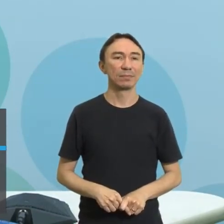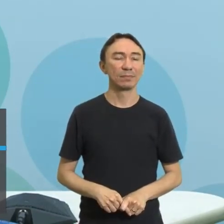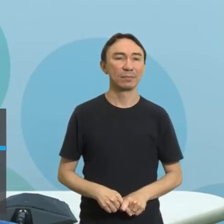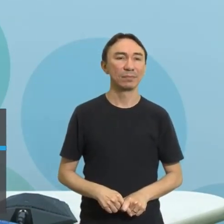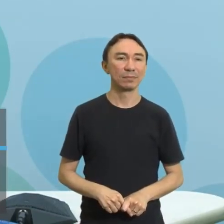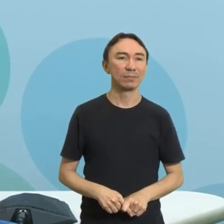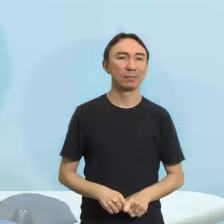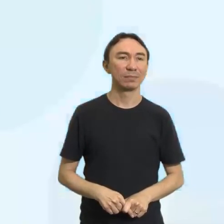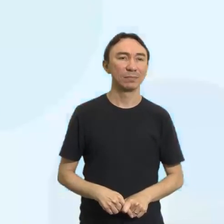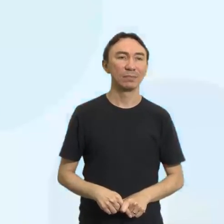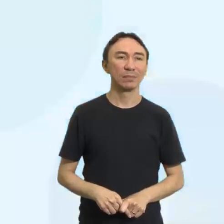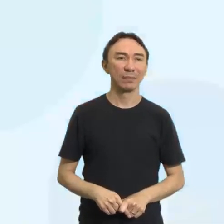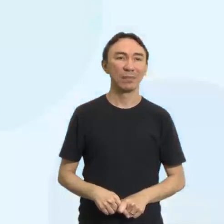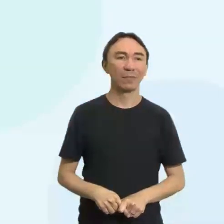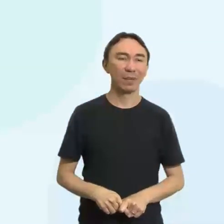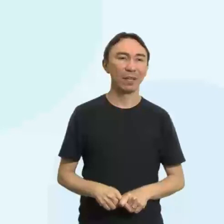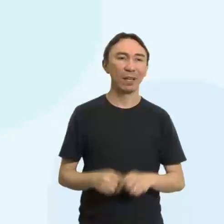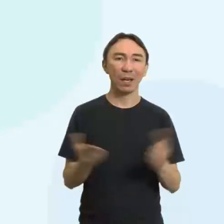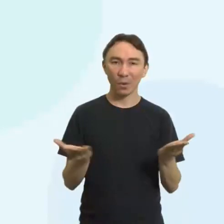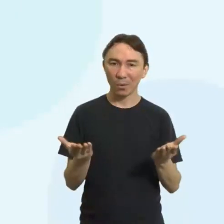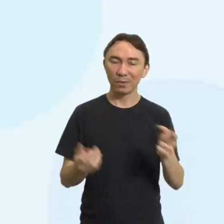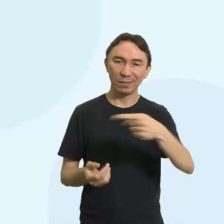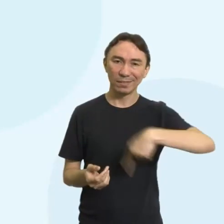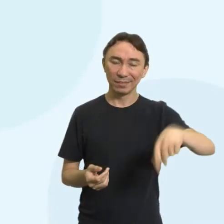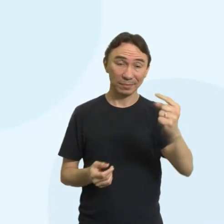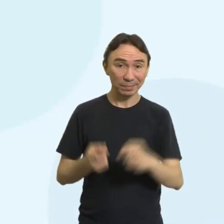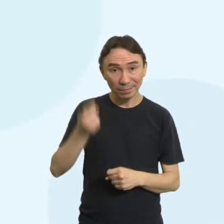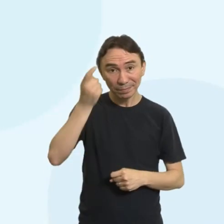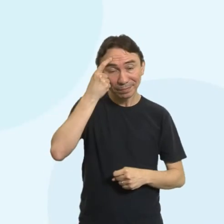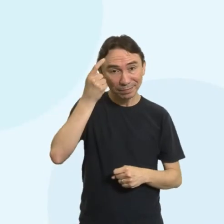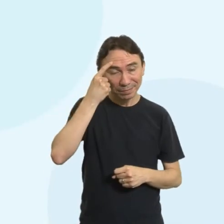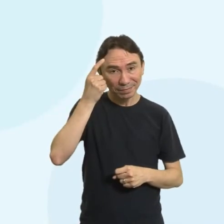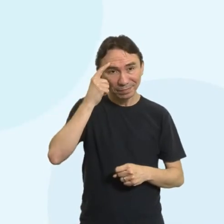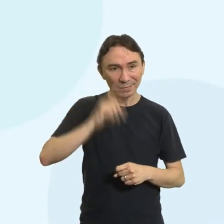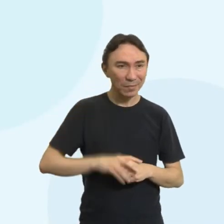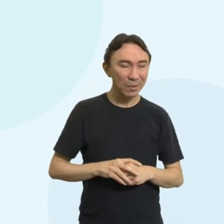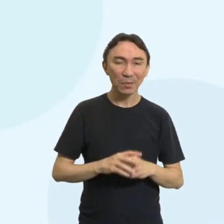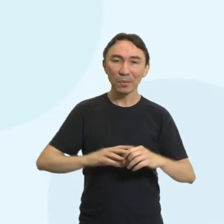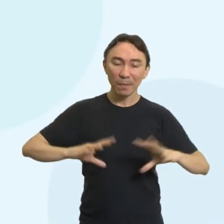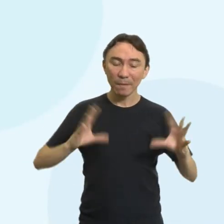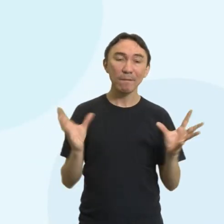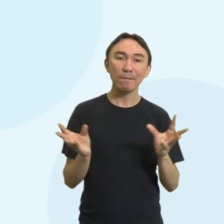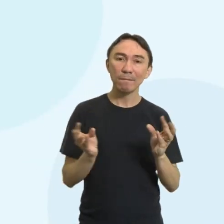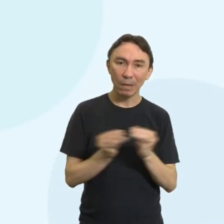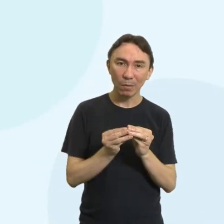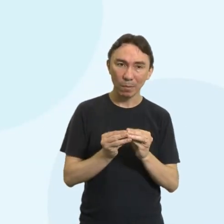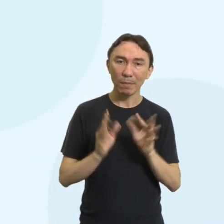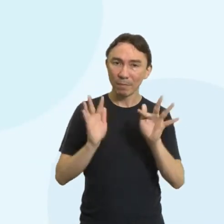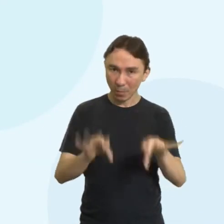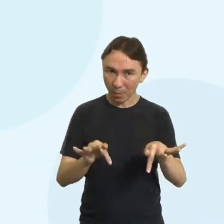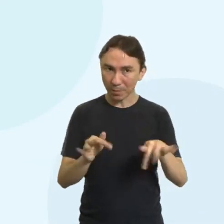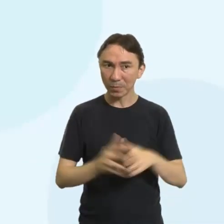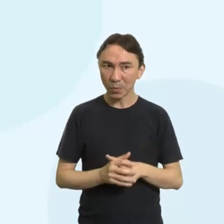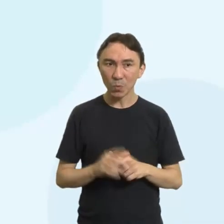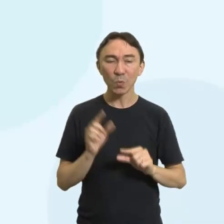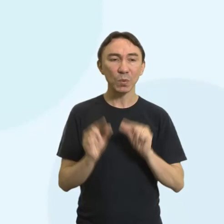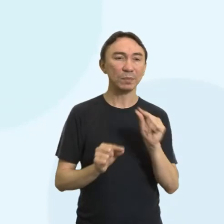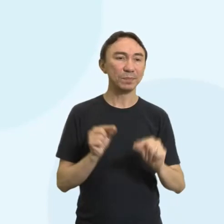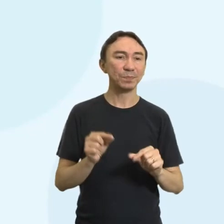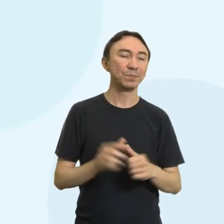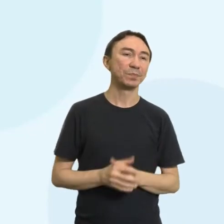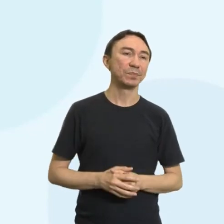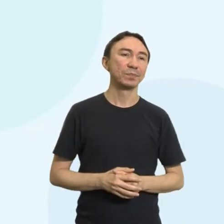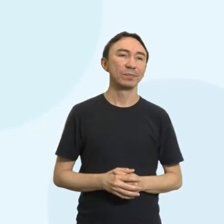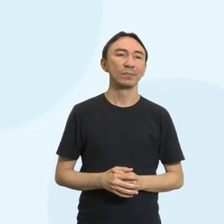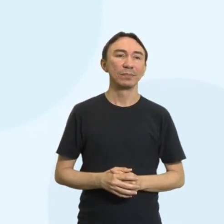vamos pensar aí agora no desdobramento. Próximo slide, por gentileza. Isso. Bom,